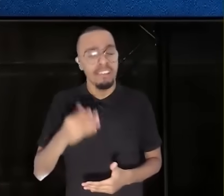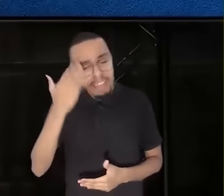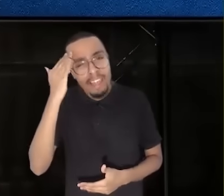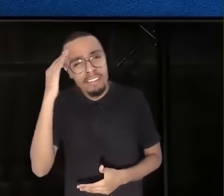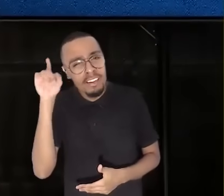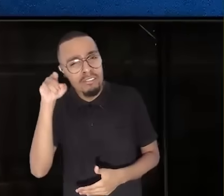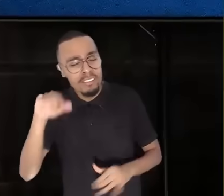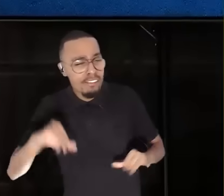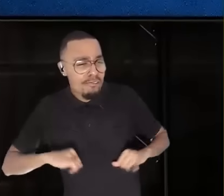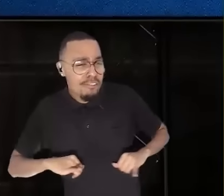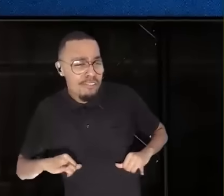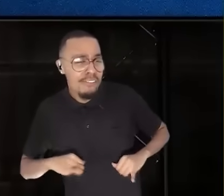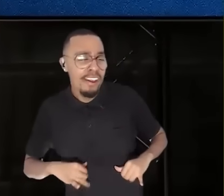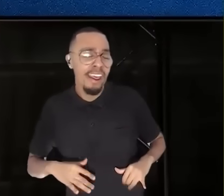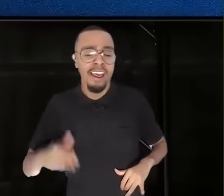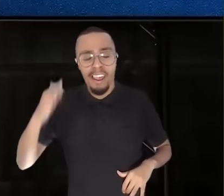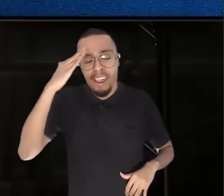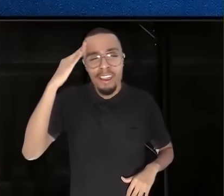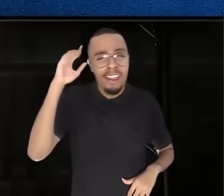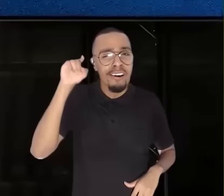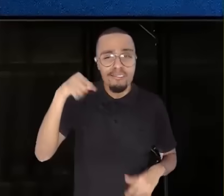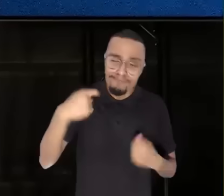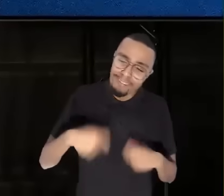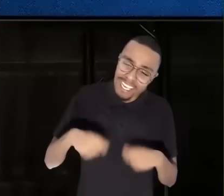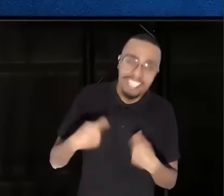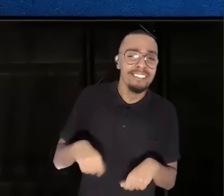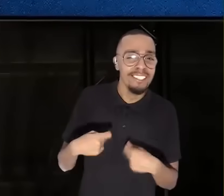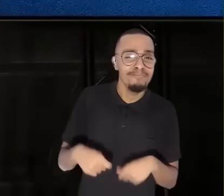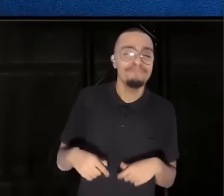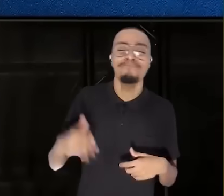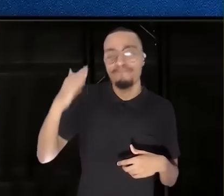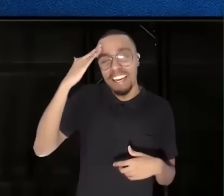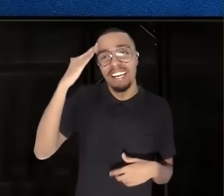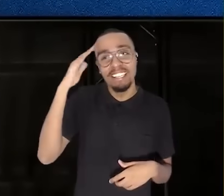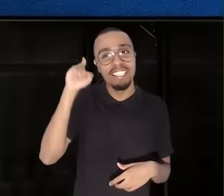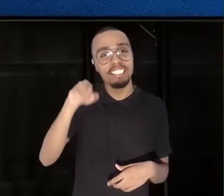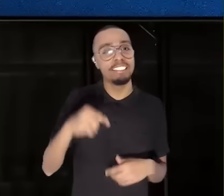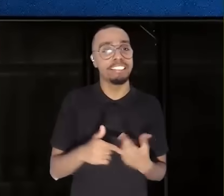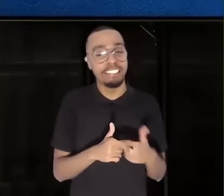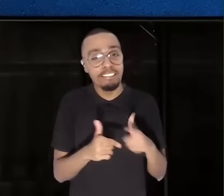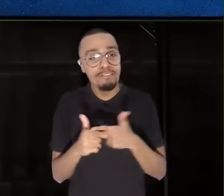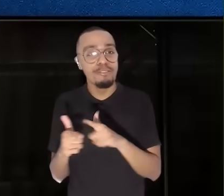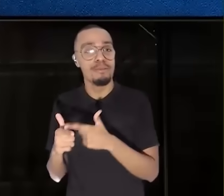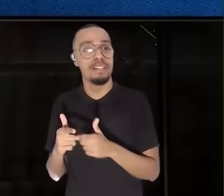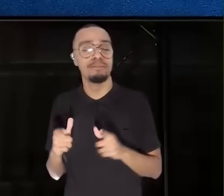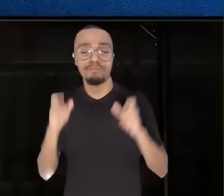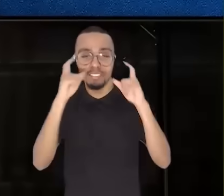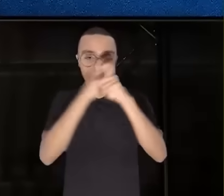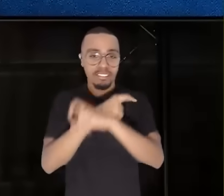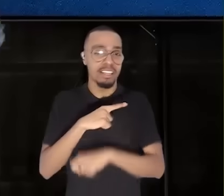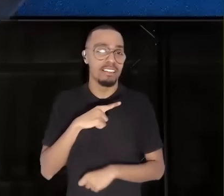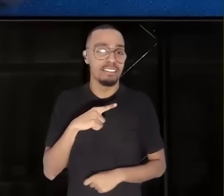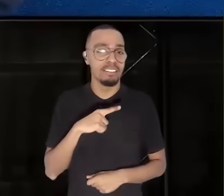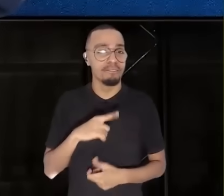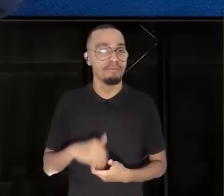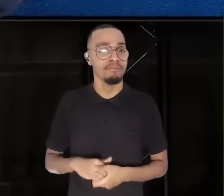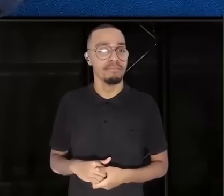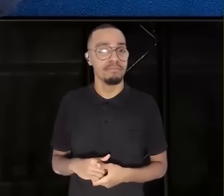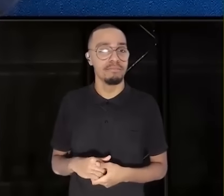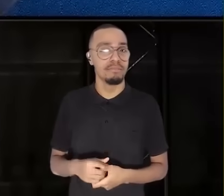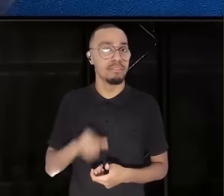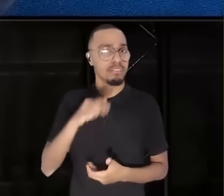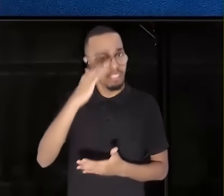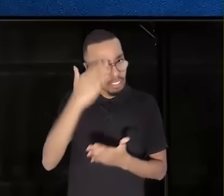suas aflições. Eu já sei o que você precisa. Eu já tenho todo o plano arquitetado, está consumado. Você crê na Bíblia? Eu